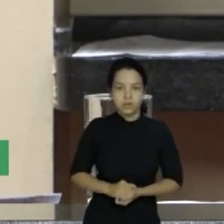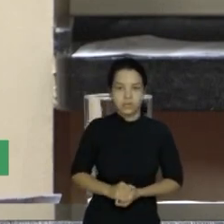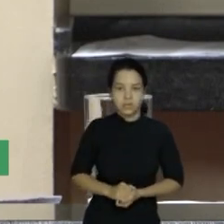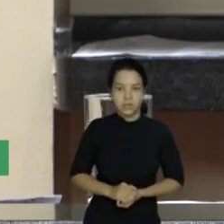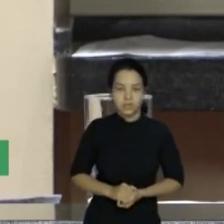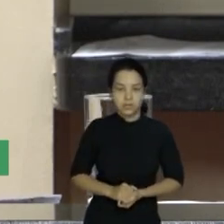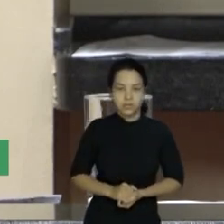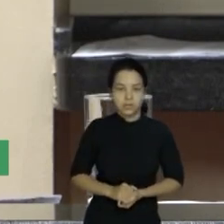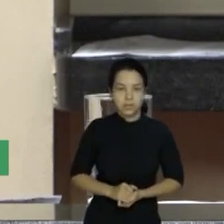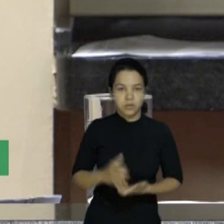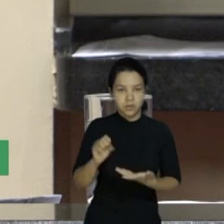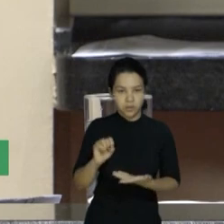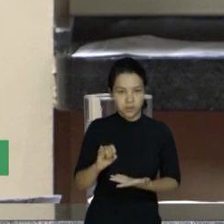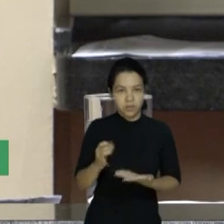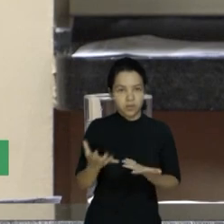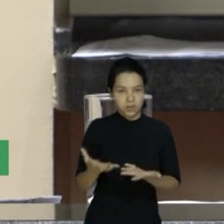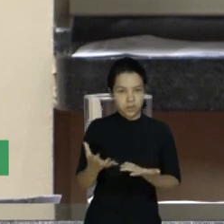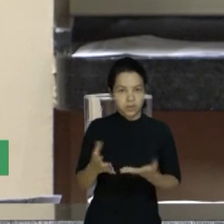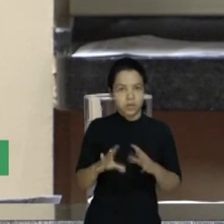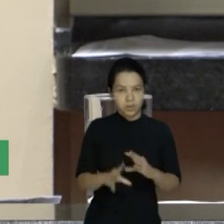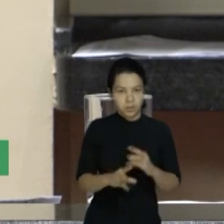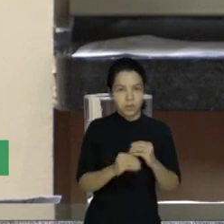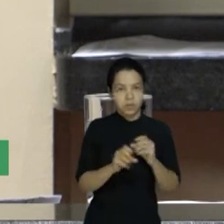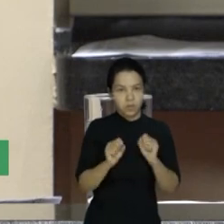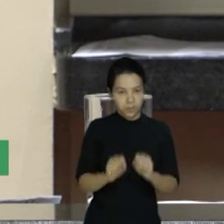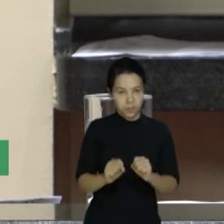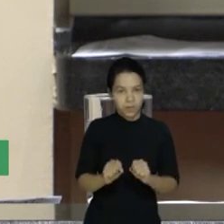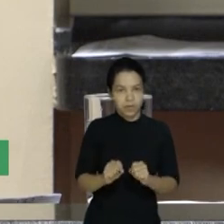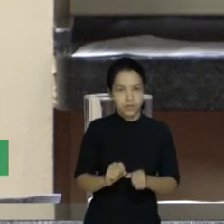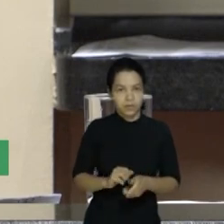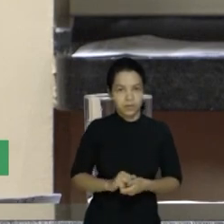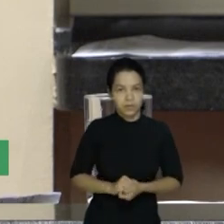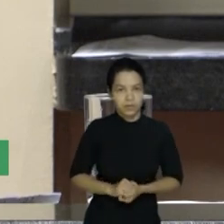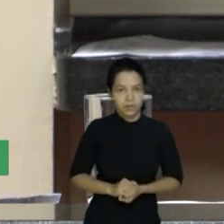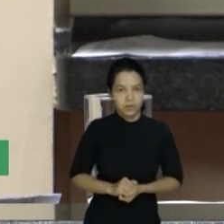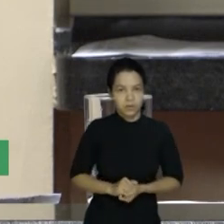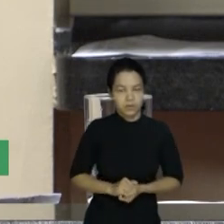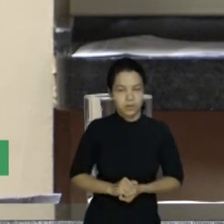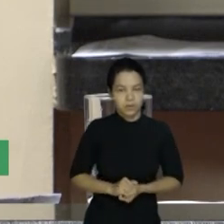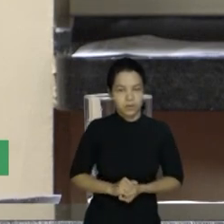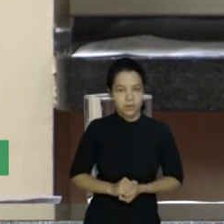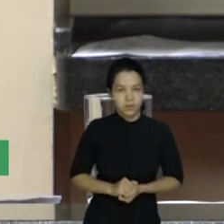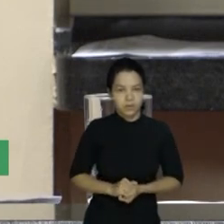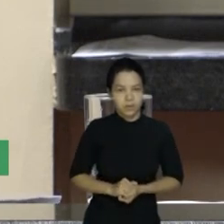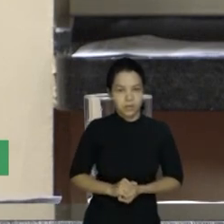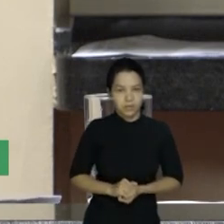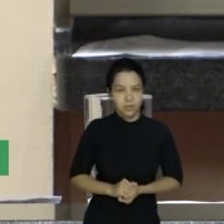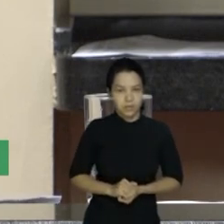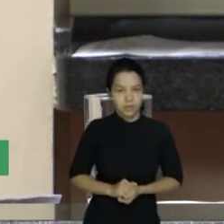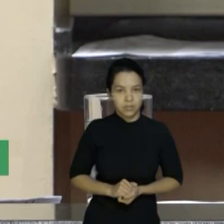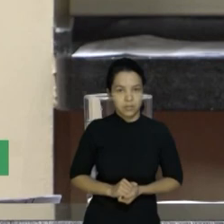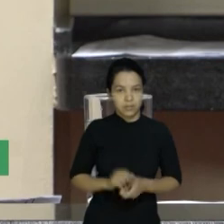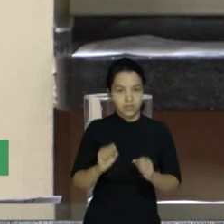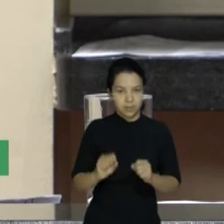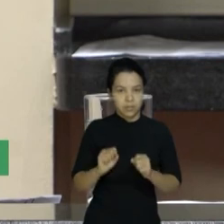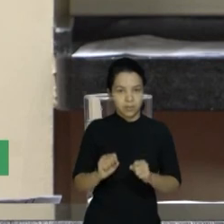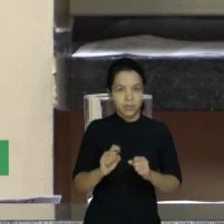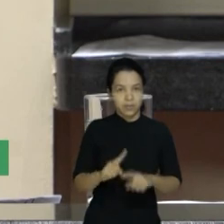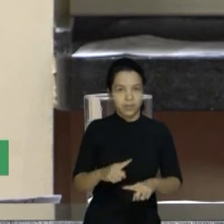Se o senhor quiser complementar, tem a palavra, exato. Mas quanto um minuto? Não, pode ser mais, pode